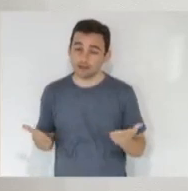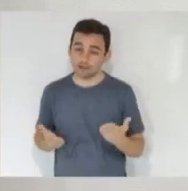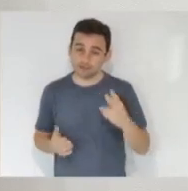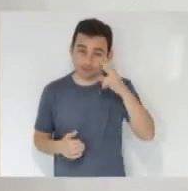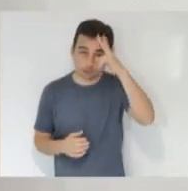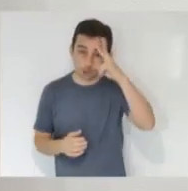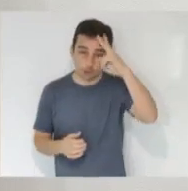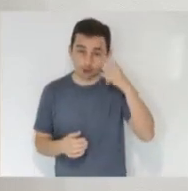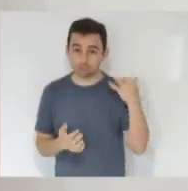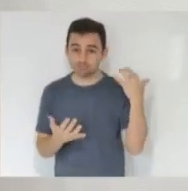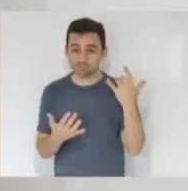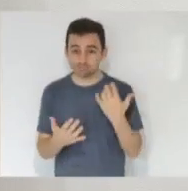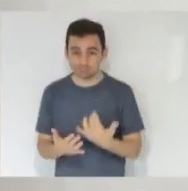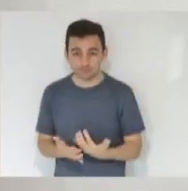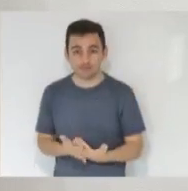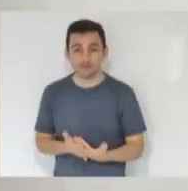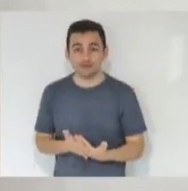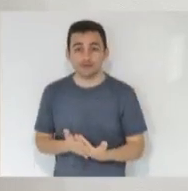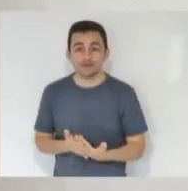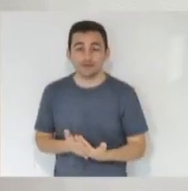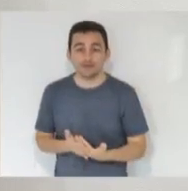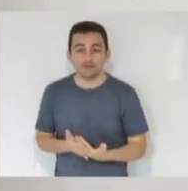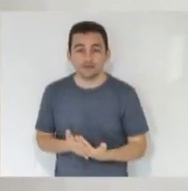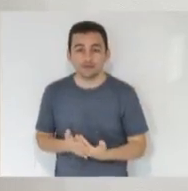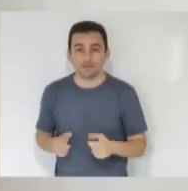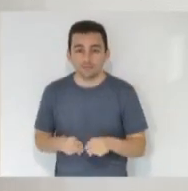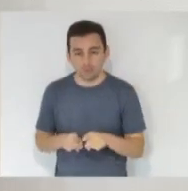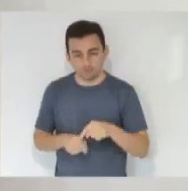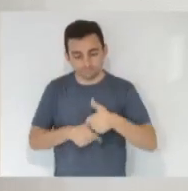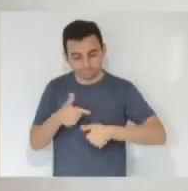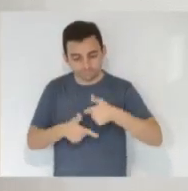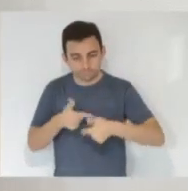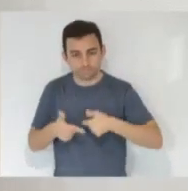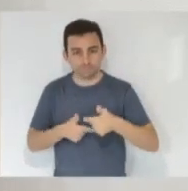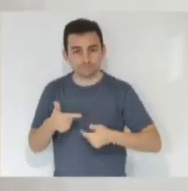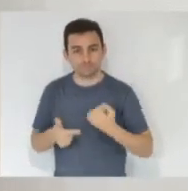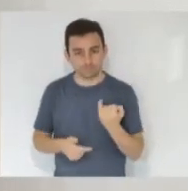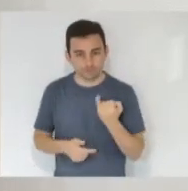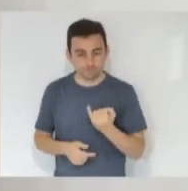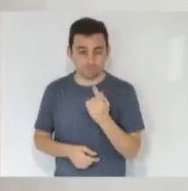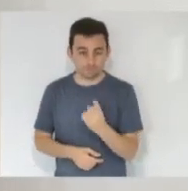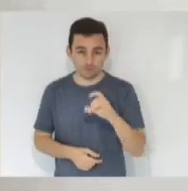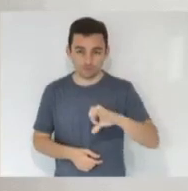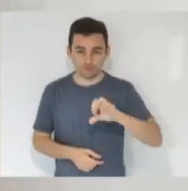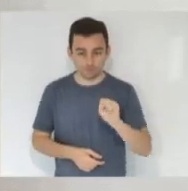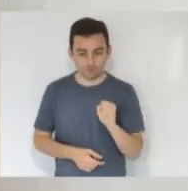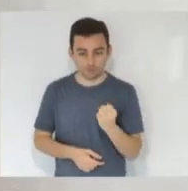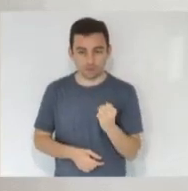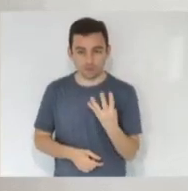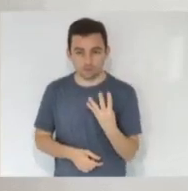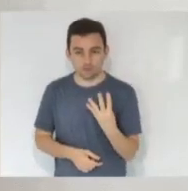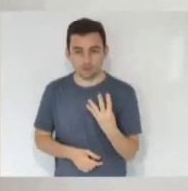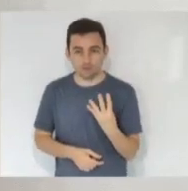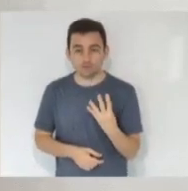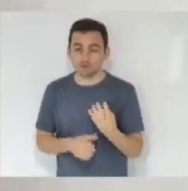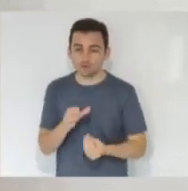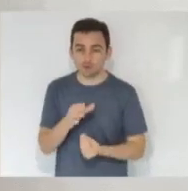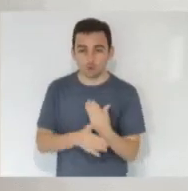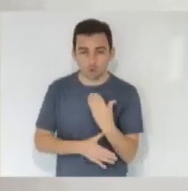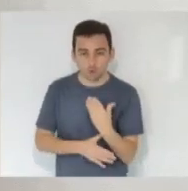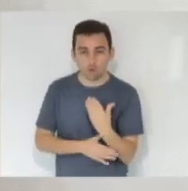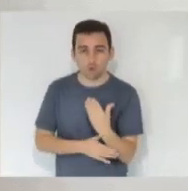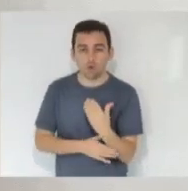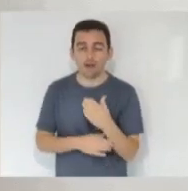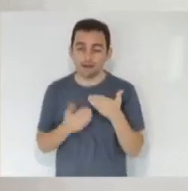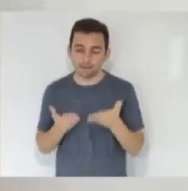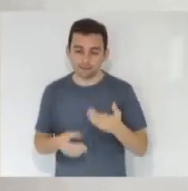toda em vista, tendo toda essa atividade, no ano de 1984, criou em Uruçanga, foi